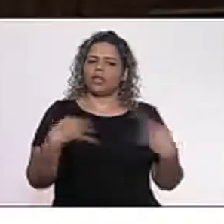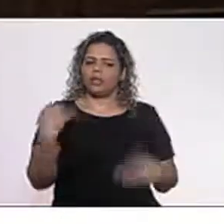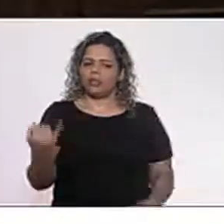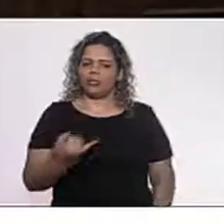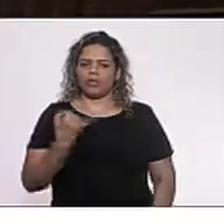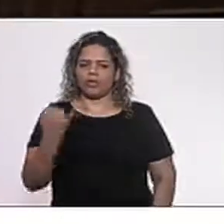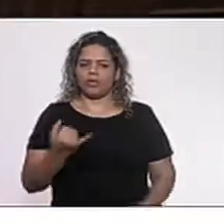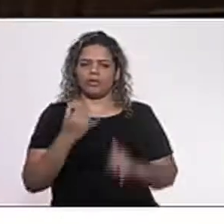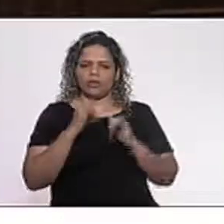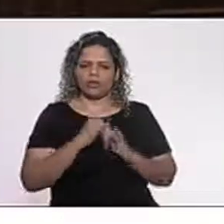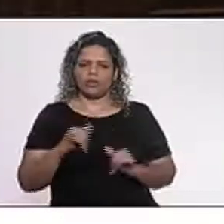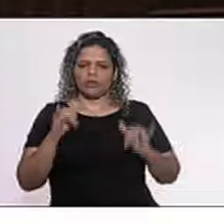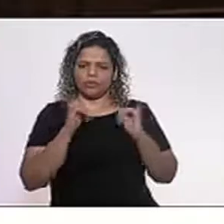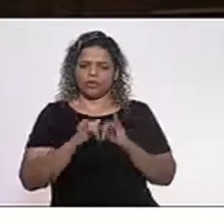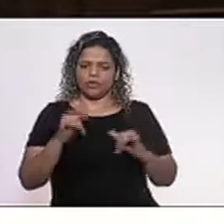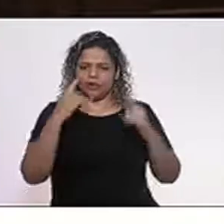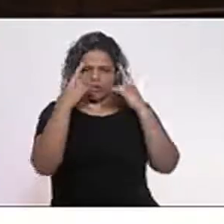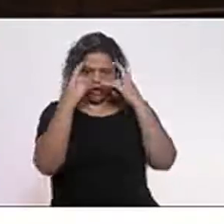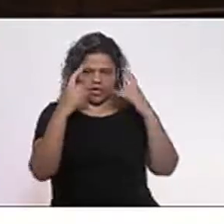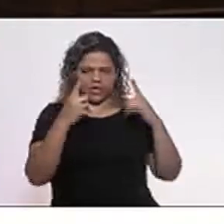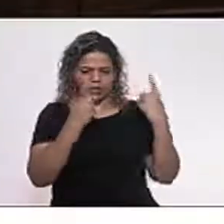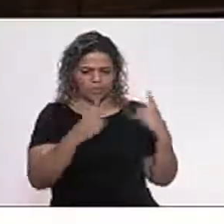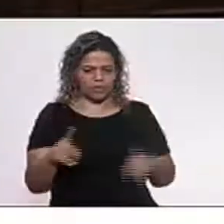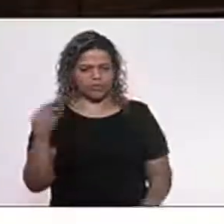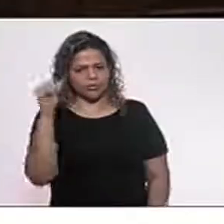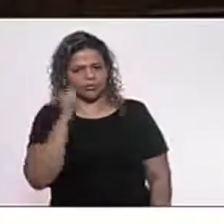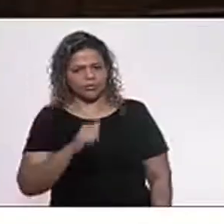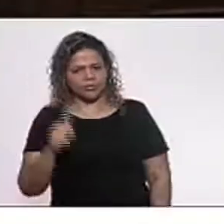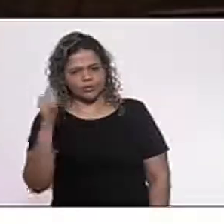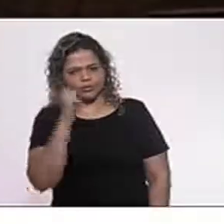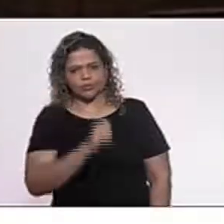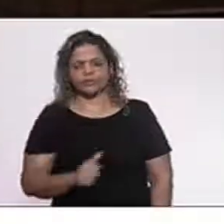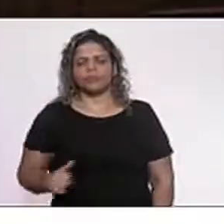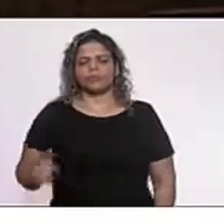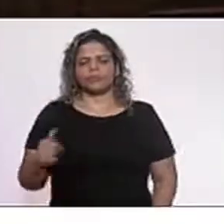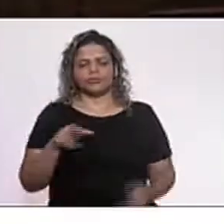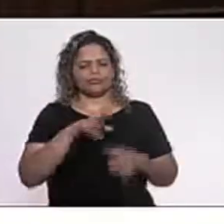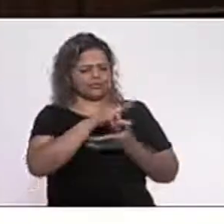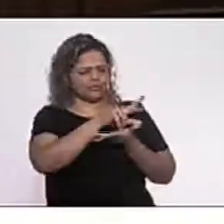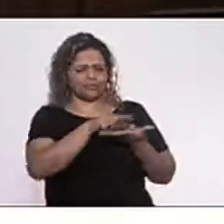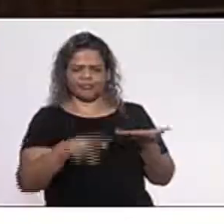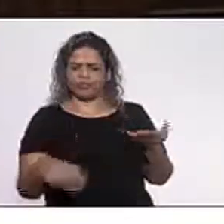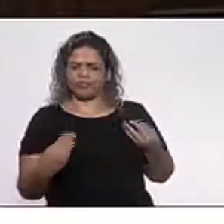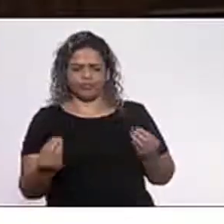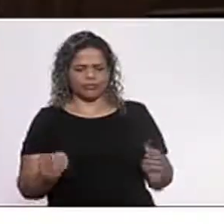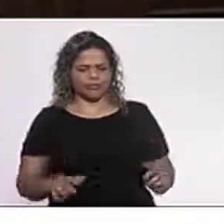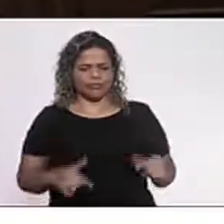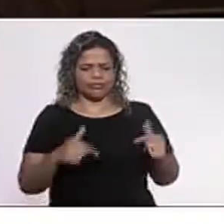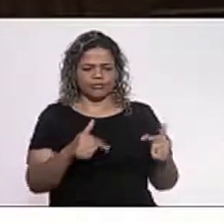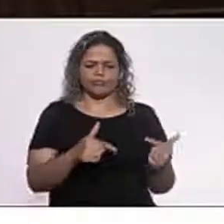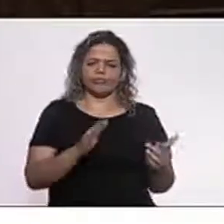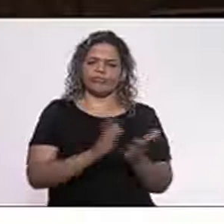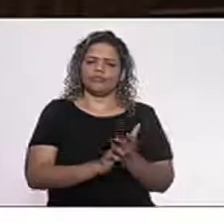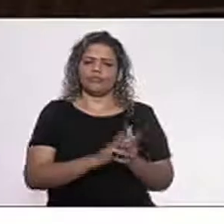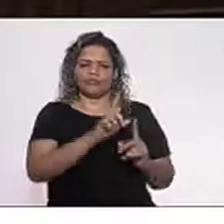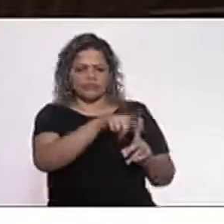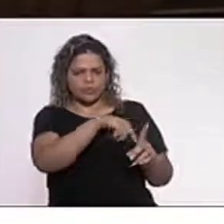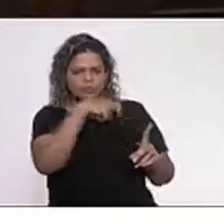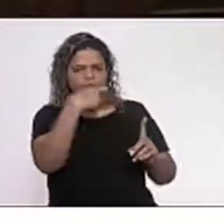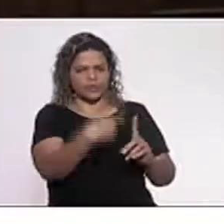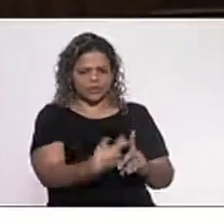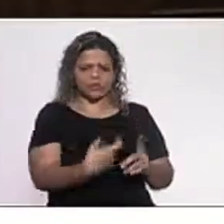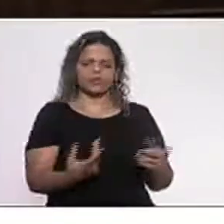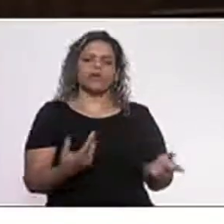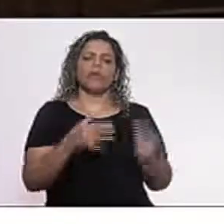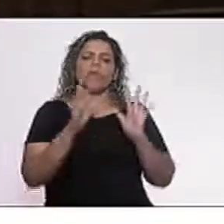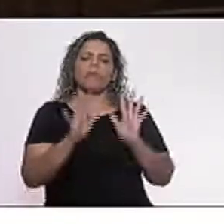importante ressaltar que a violência contra a mulher, sob diferentes formas de manifestação, o feminicídio em